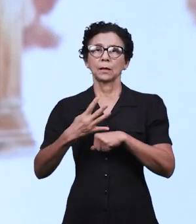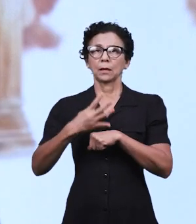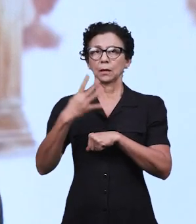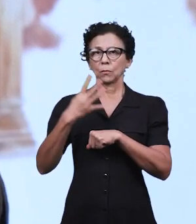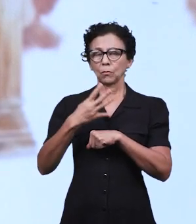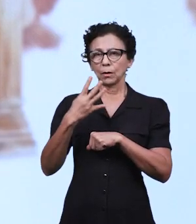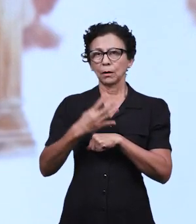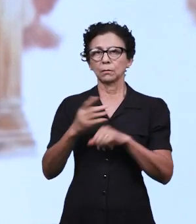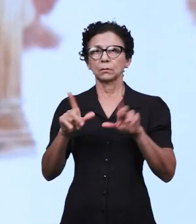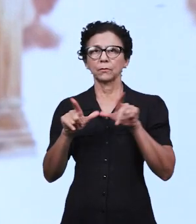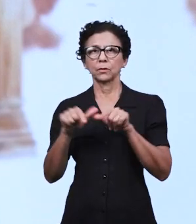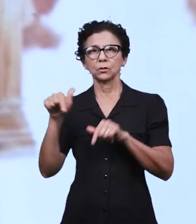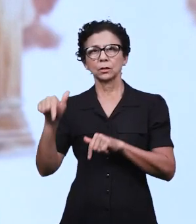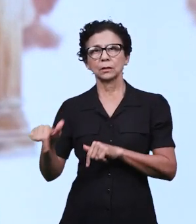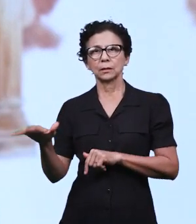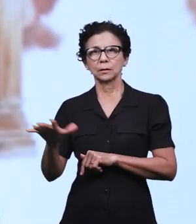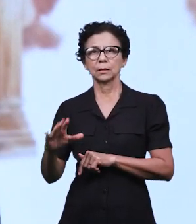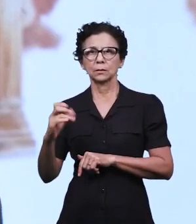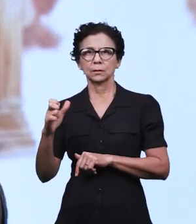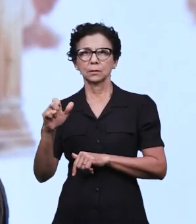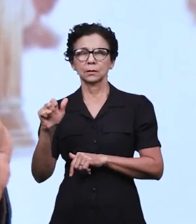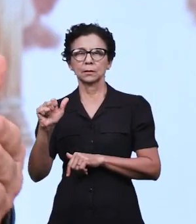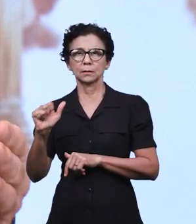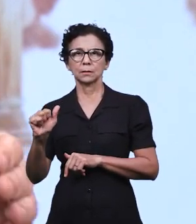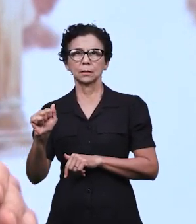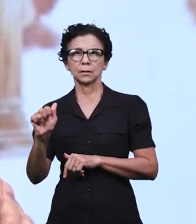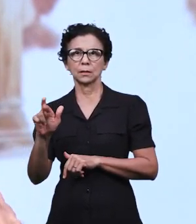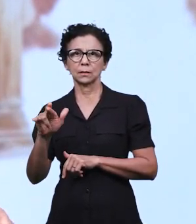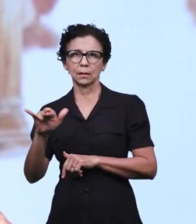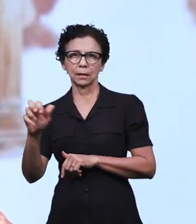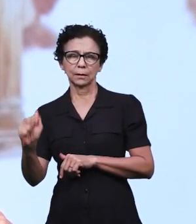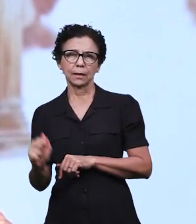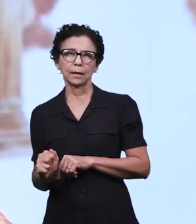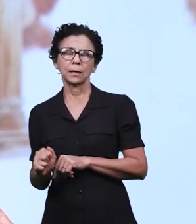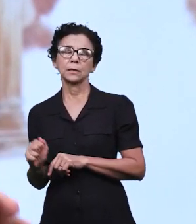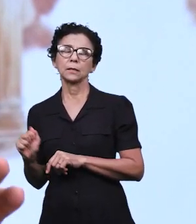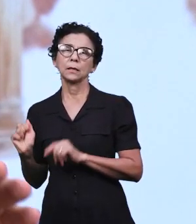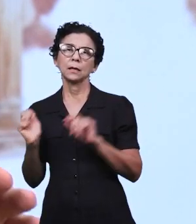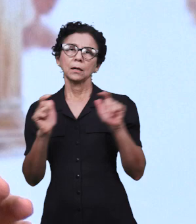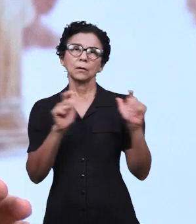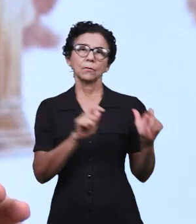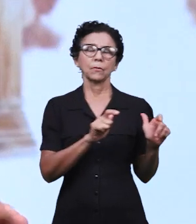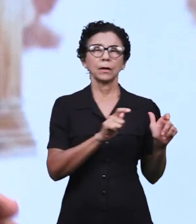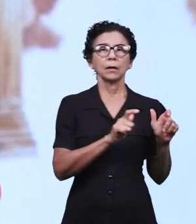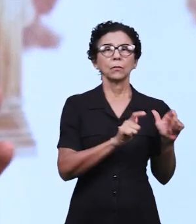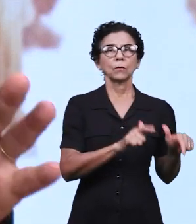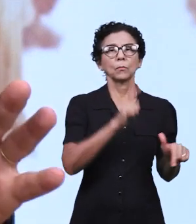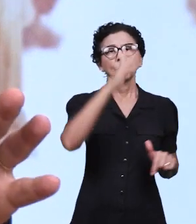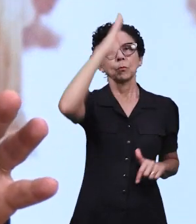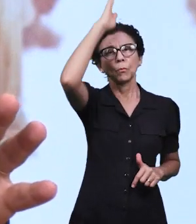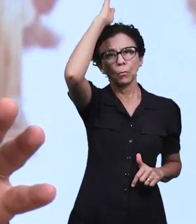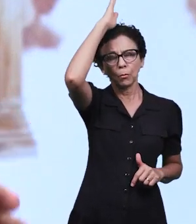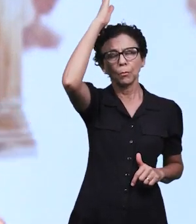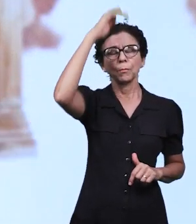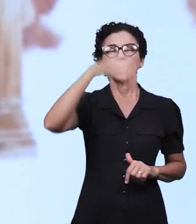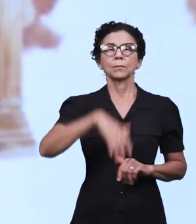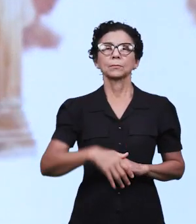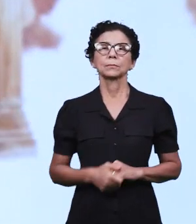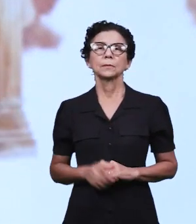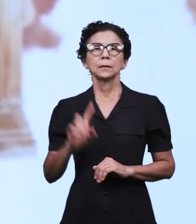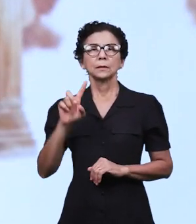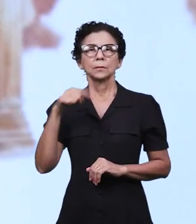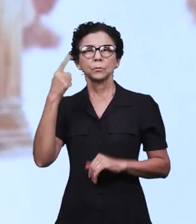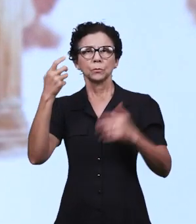ele sai de Cesareia Marítima em direção a Roma. Nós vamos falar um pouquinho ainda